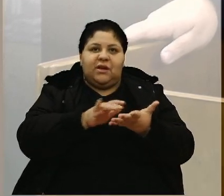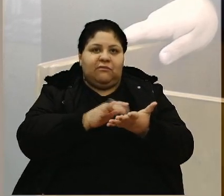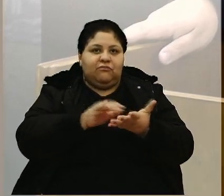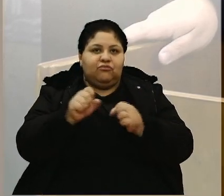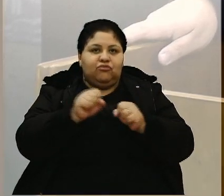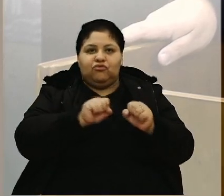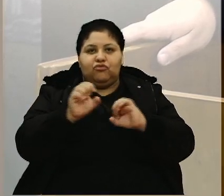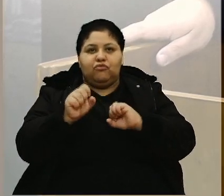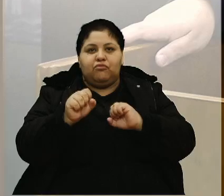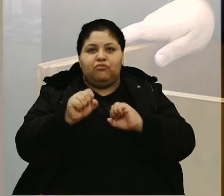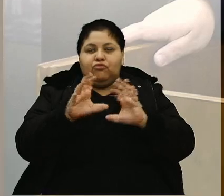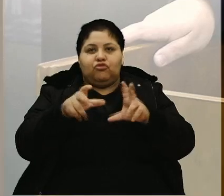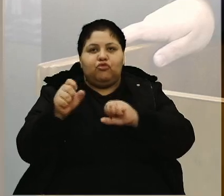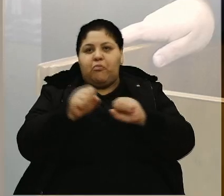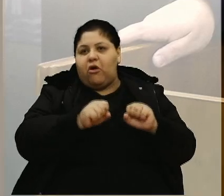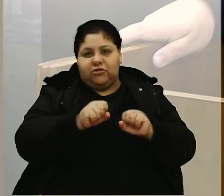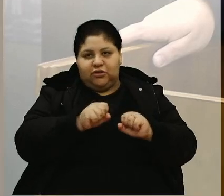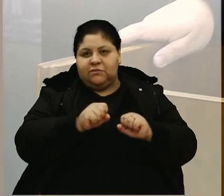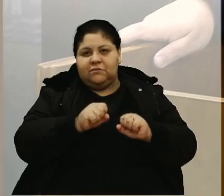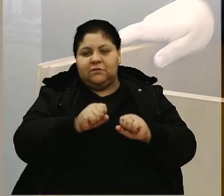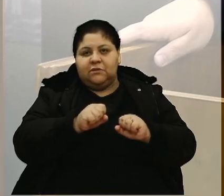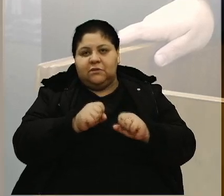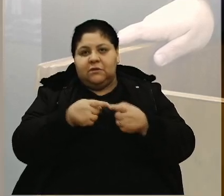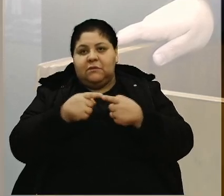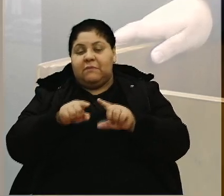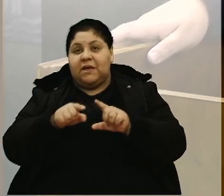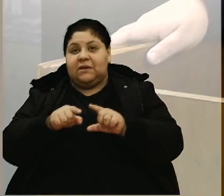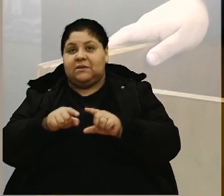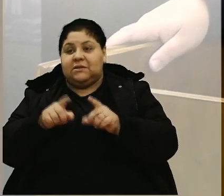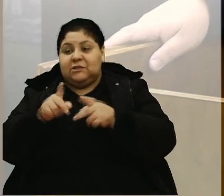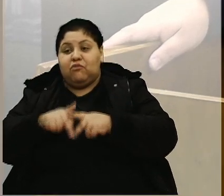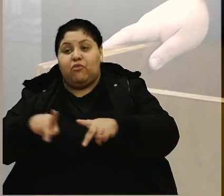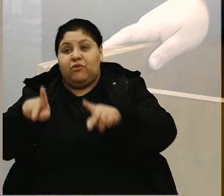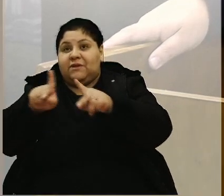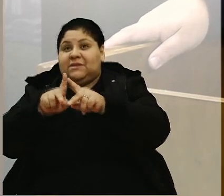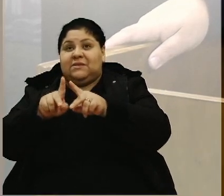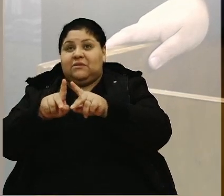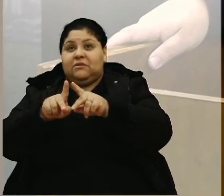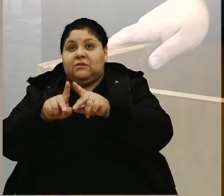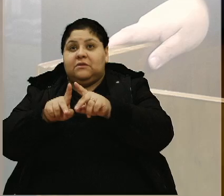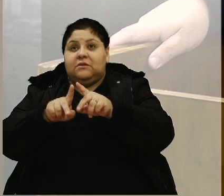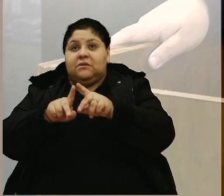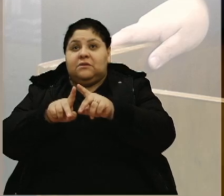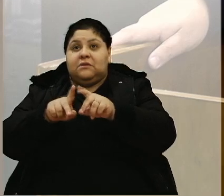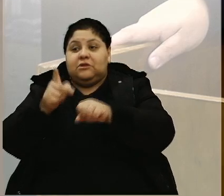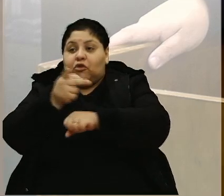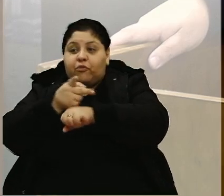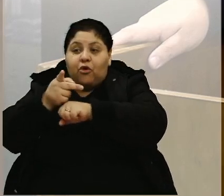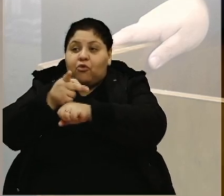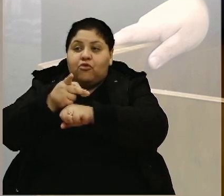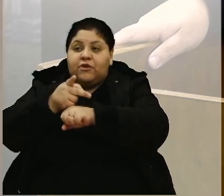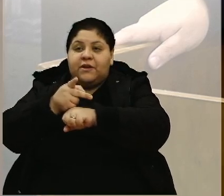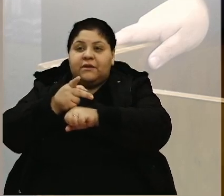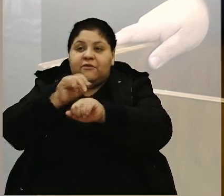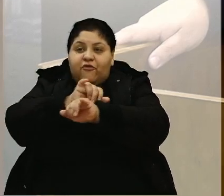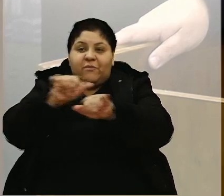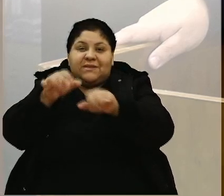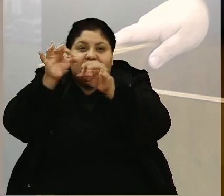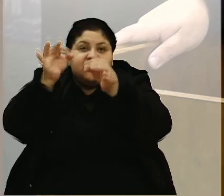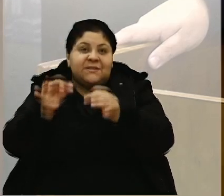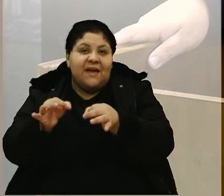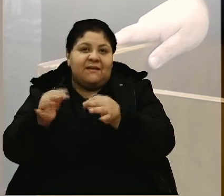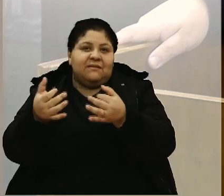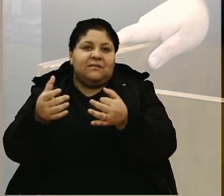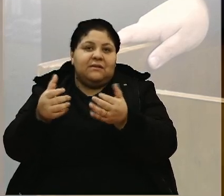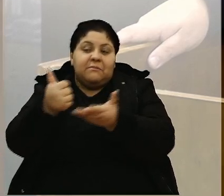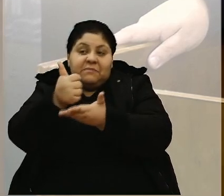alcance, mas pouco a população busca a veracidade daquela informação, se tem fundamento ou